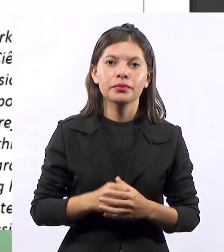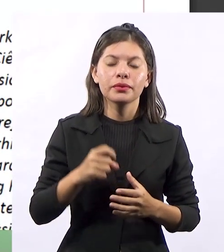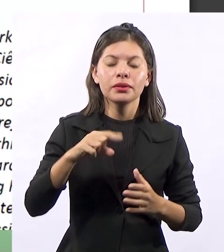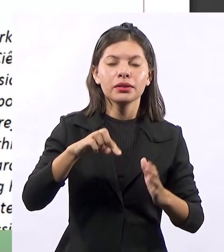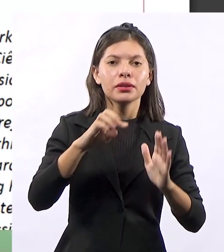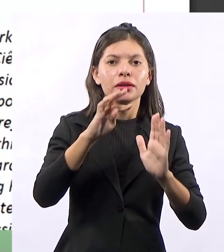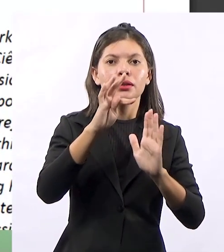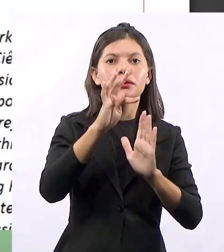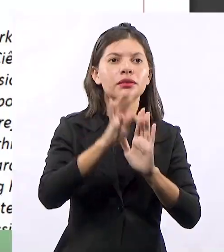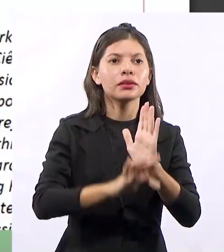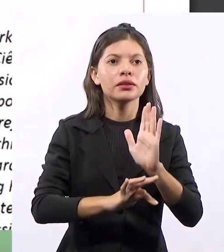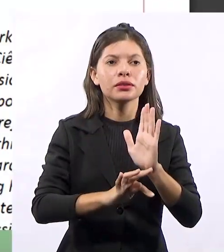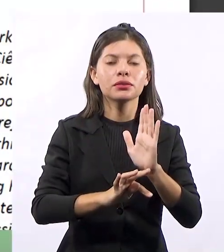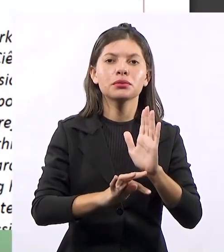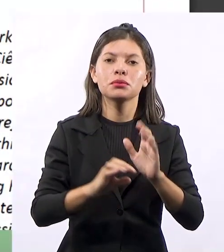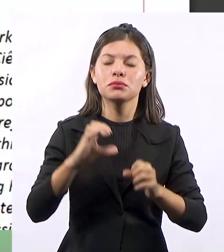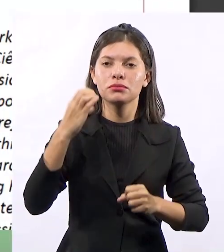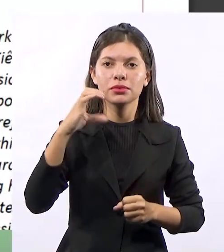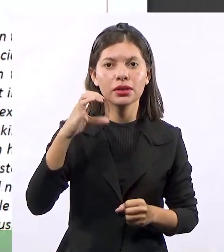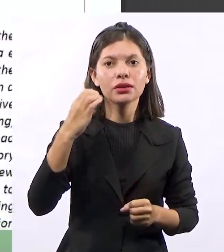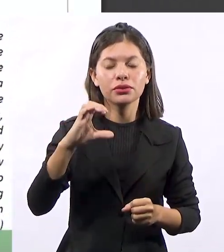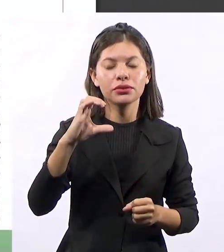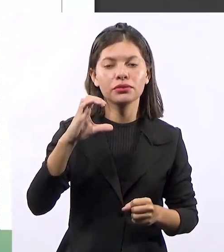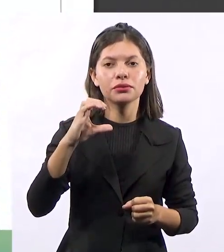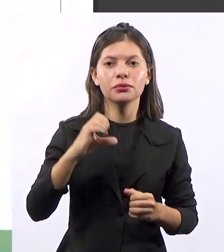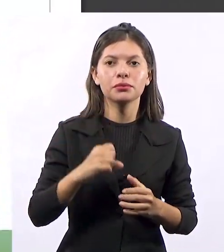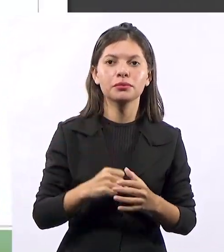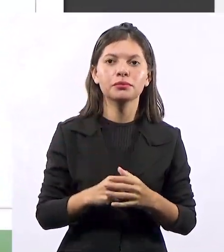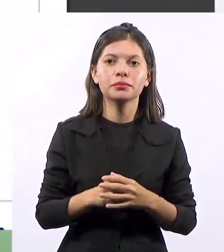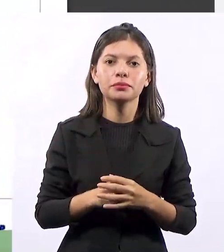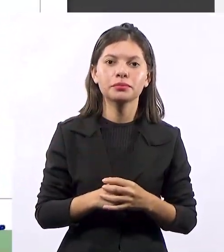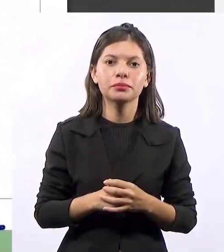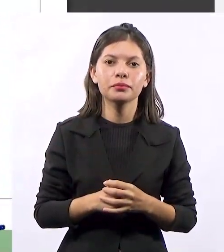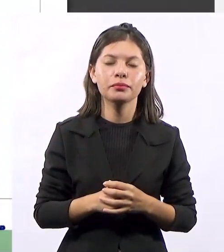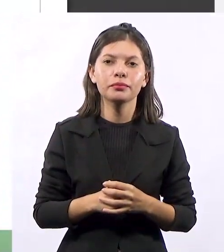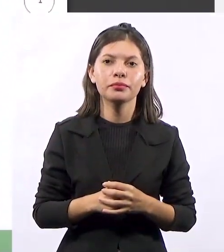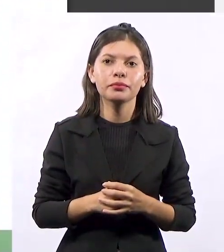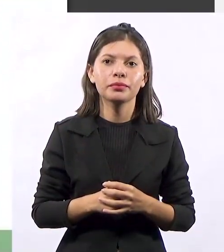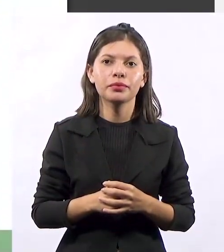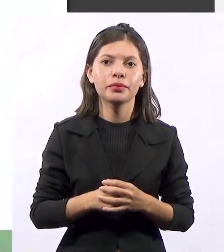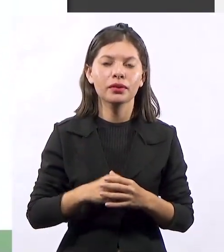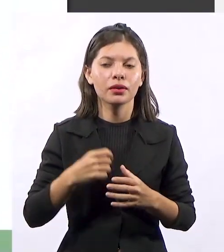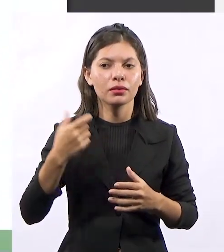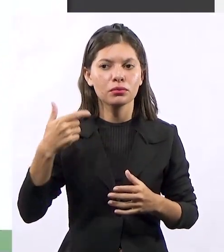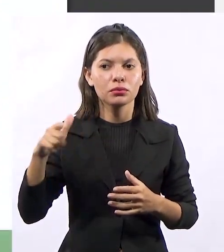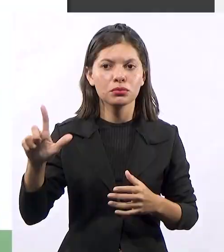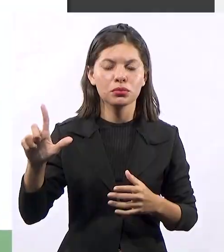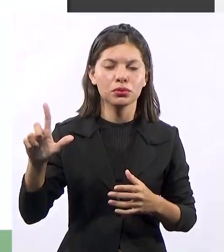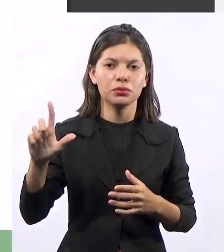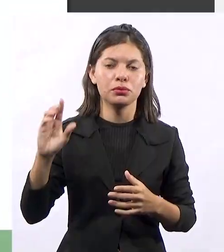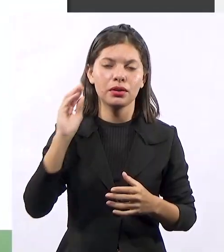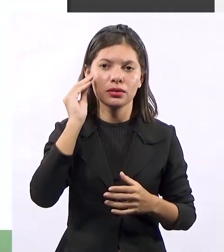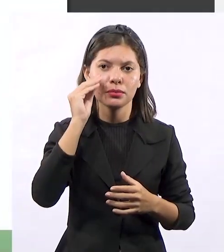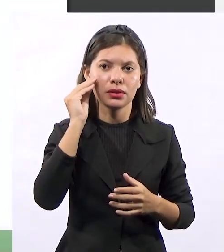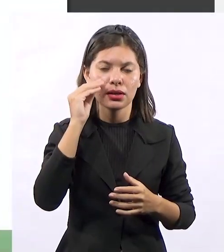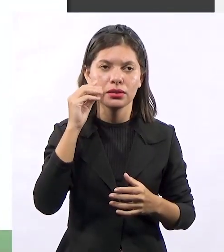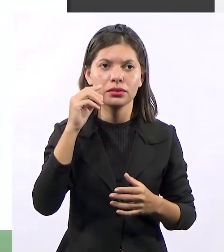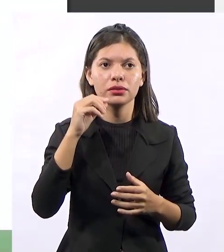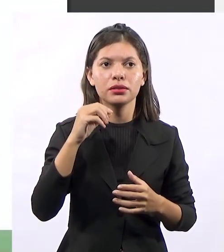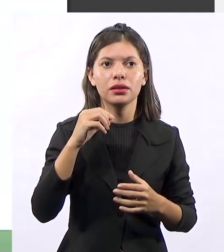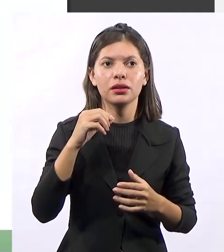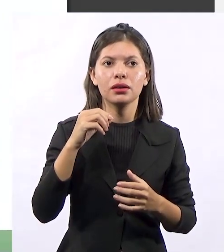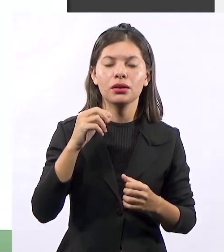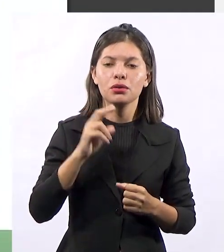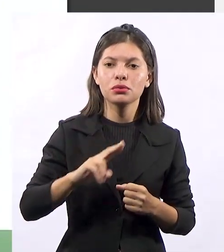aqui é um texto mais científico, digamos aqui, né? Esse daqui ele não é, o outro era um relato de experiência, esse daqui o